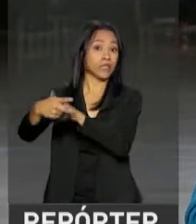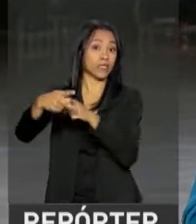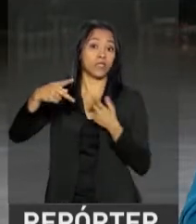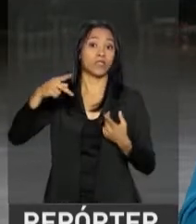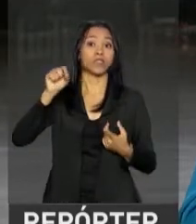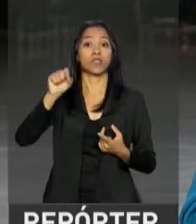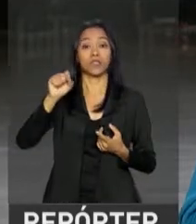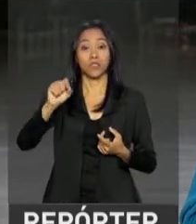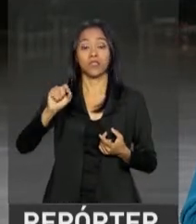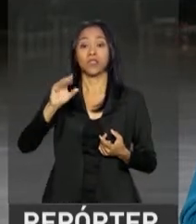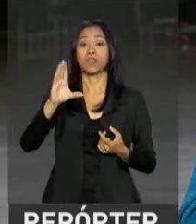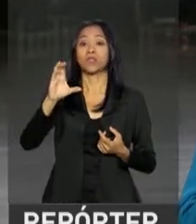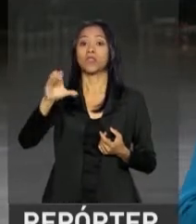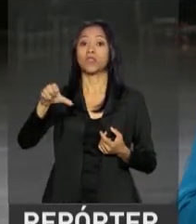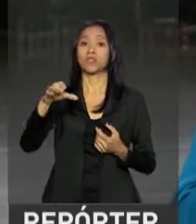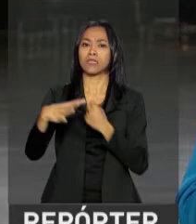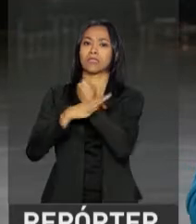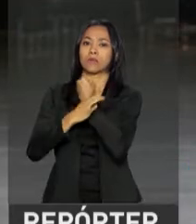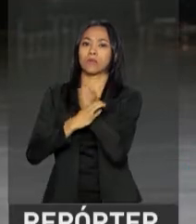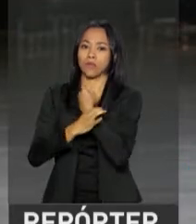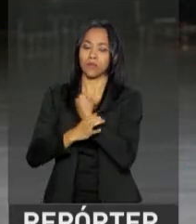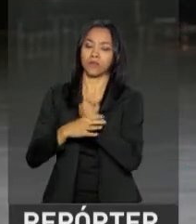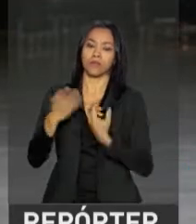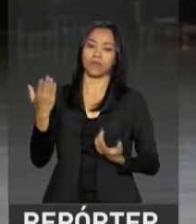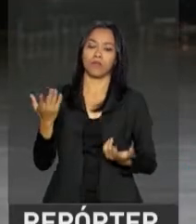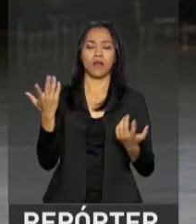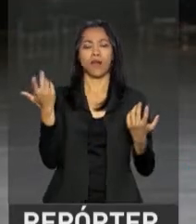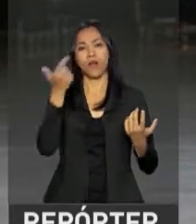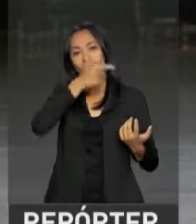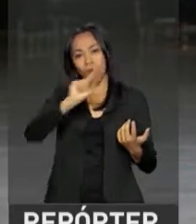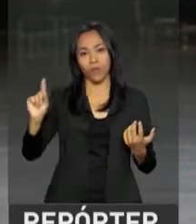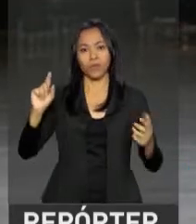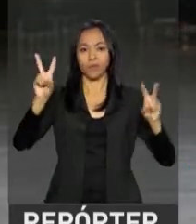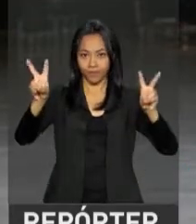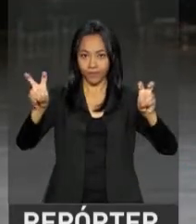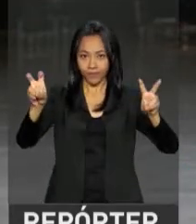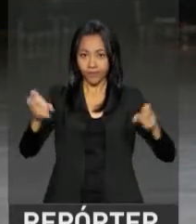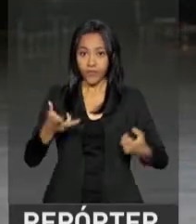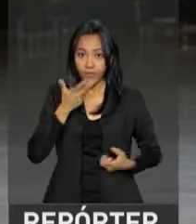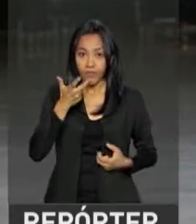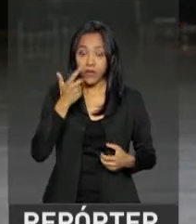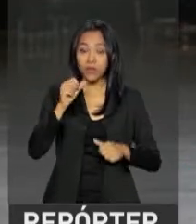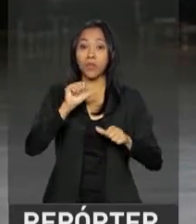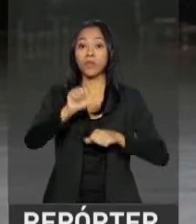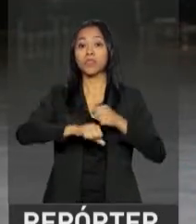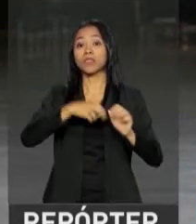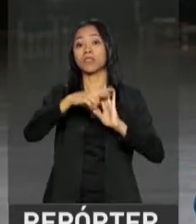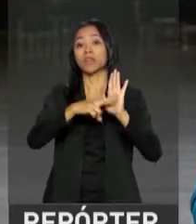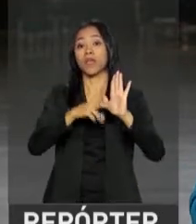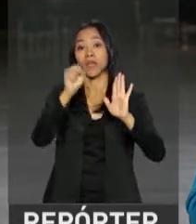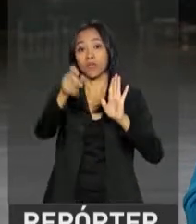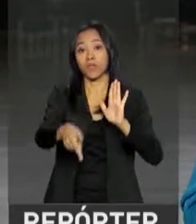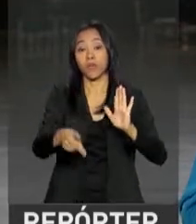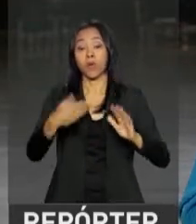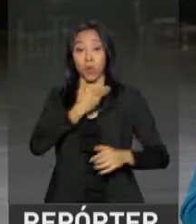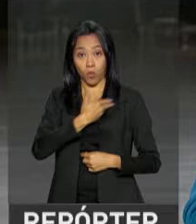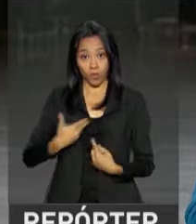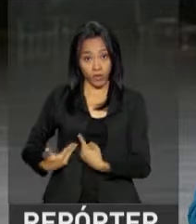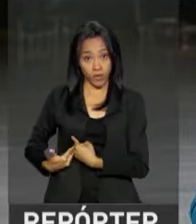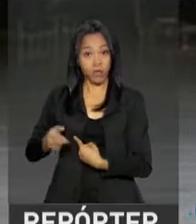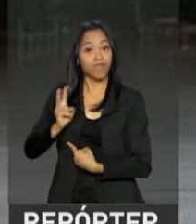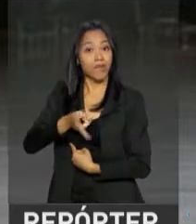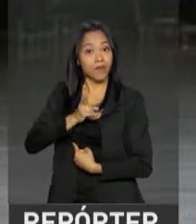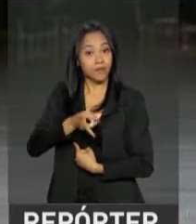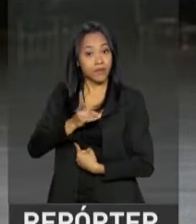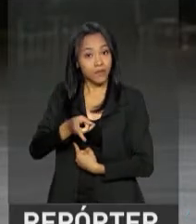Pública, Fábio Barbosa. Bom, e agora falando sobre reforma da Previdência, Carol, o governo mantém à disposição de